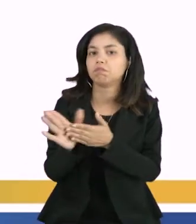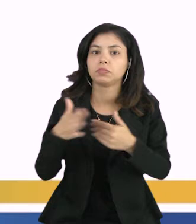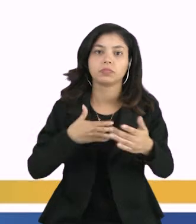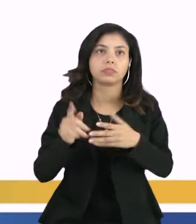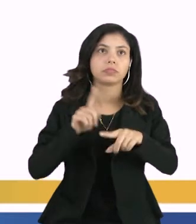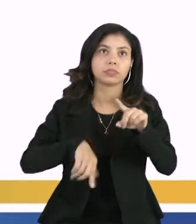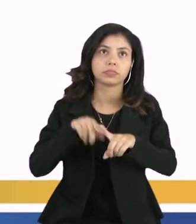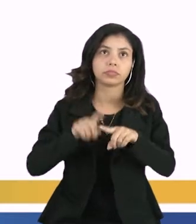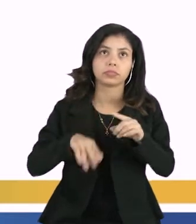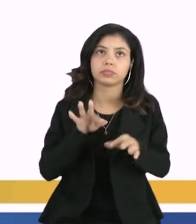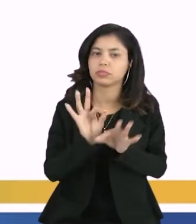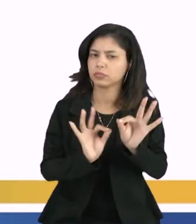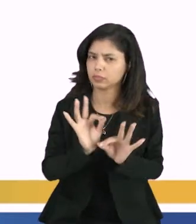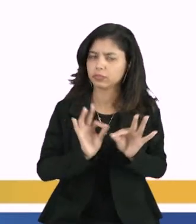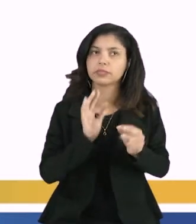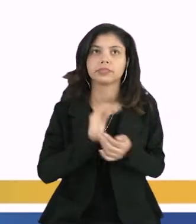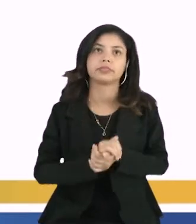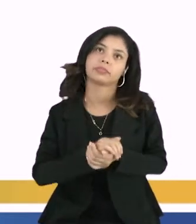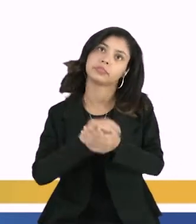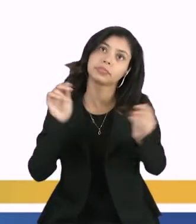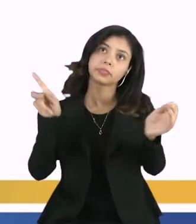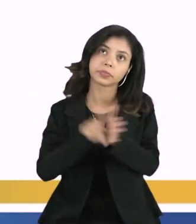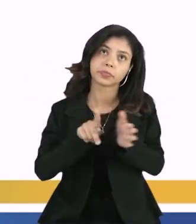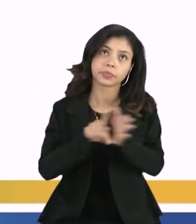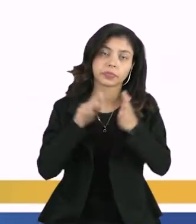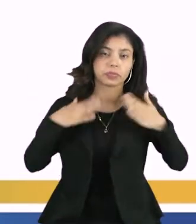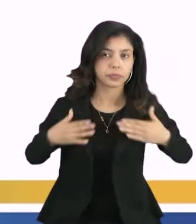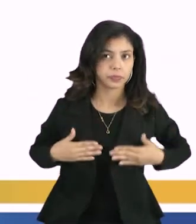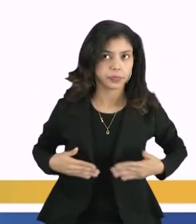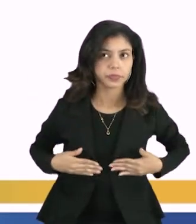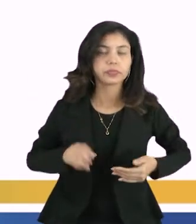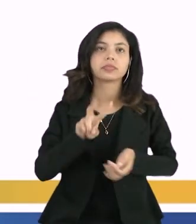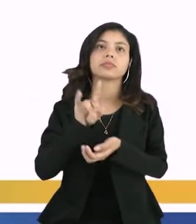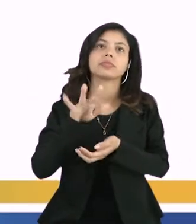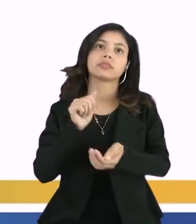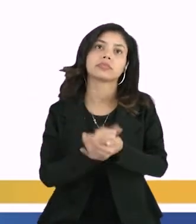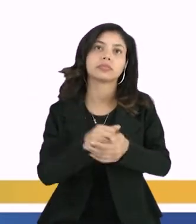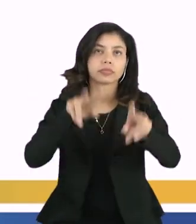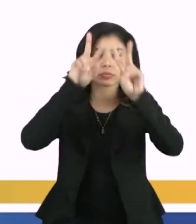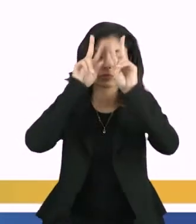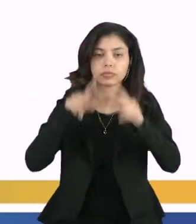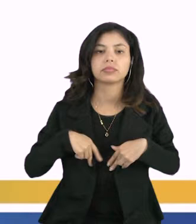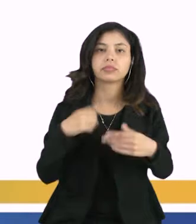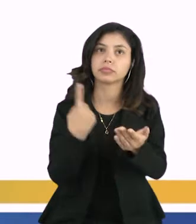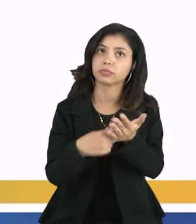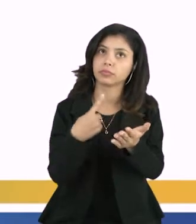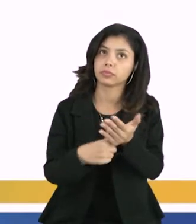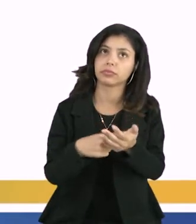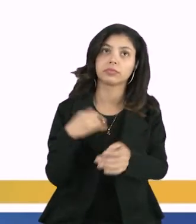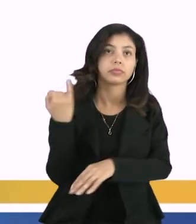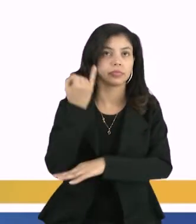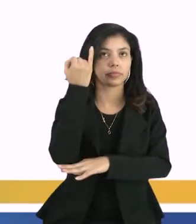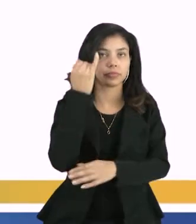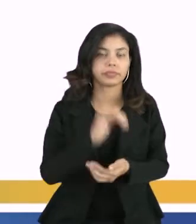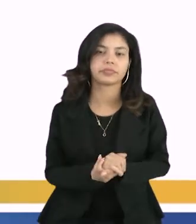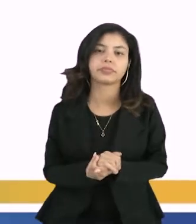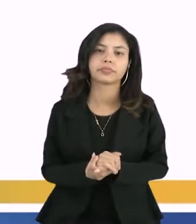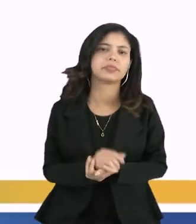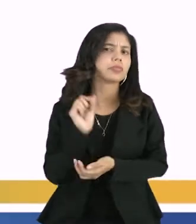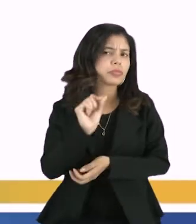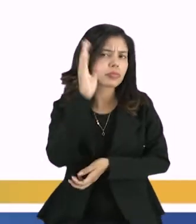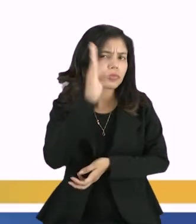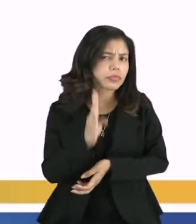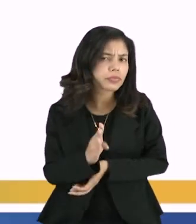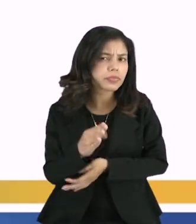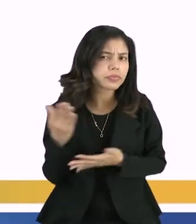qualquer material como ferramenta, pois depende somente do corpo e da vitalidade humana para cumprir a sua função. E